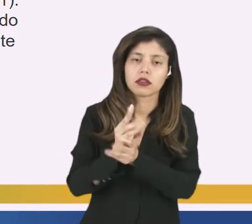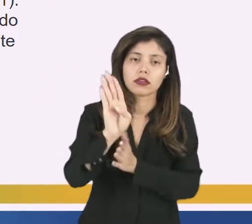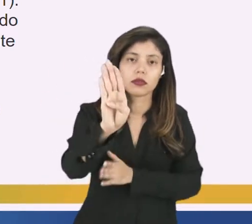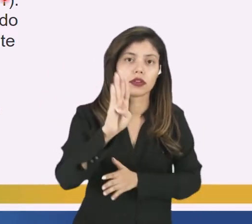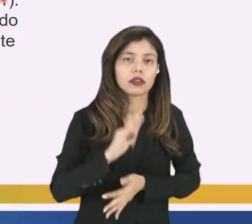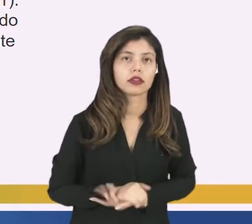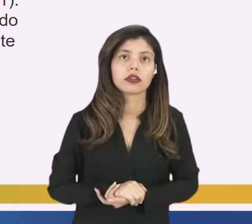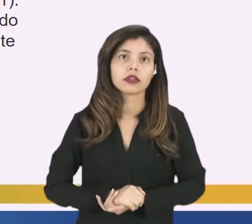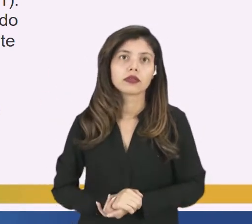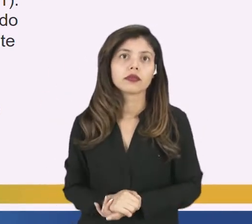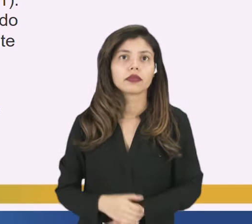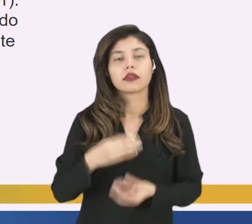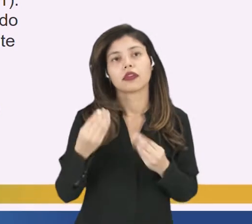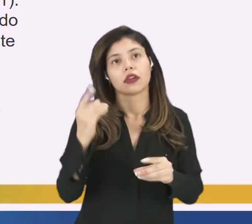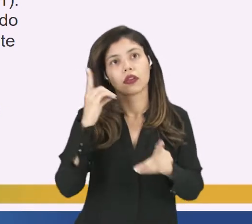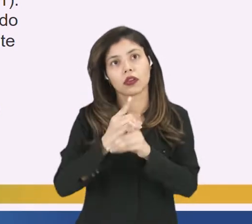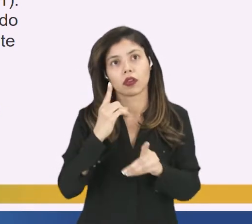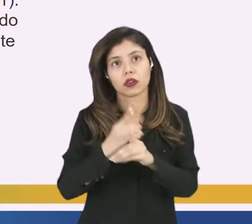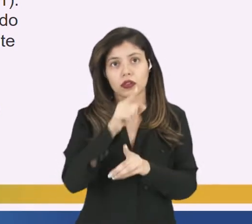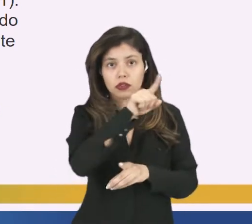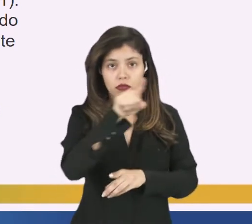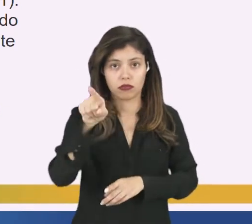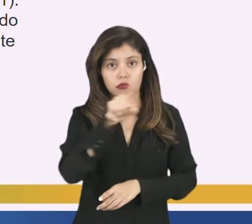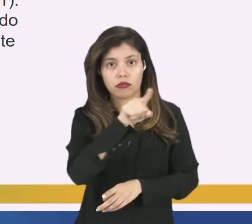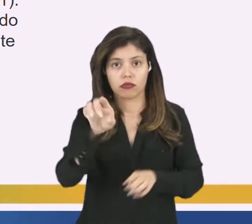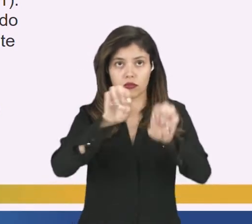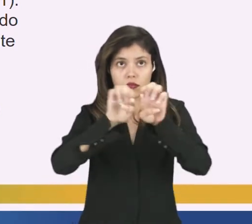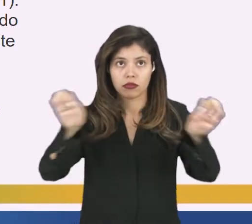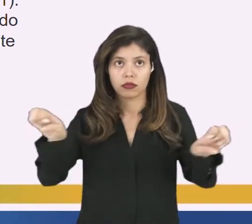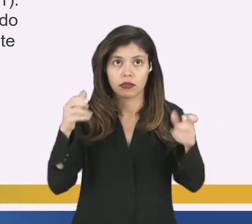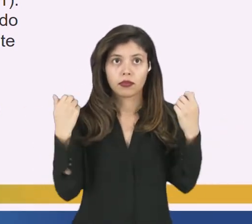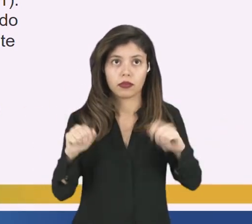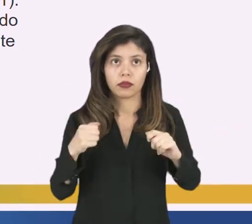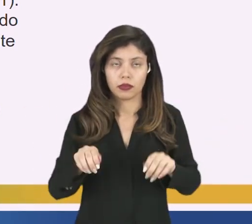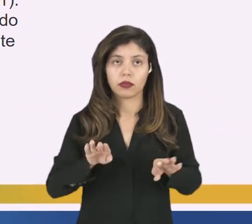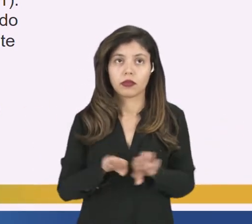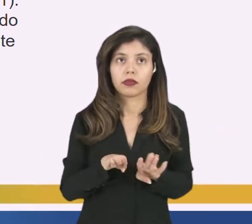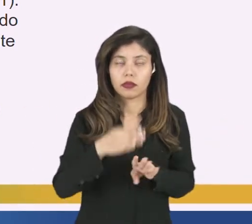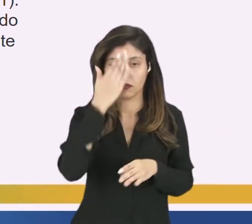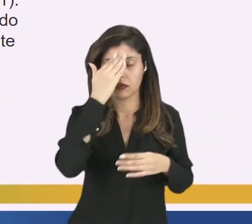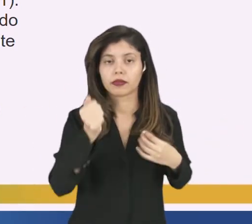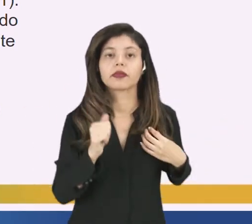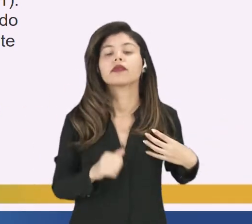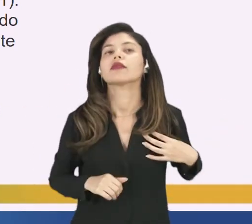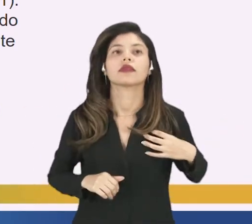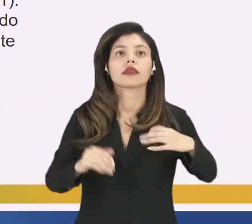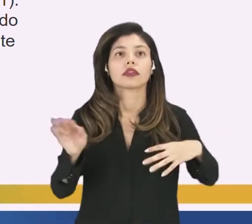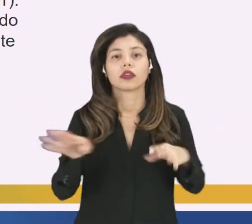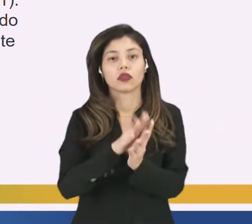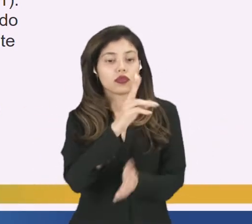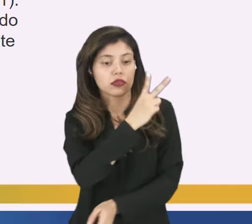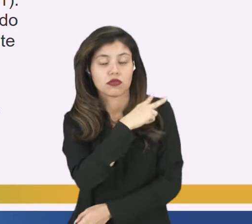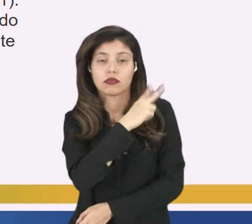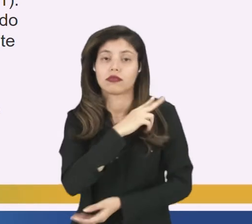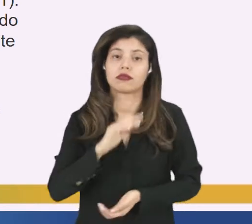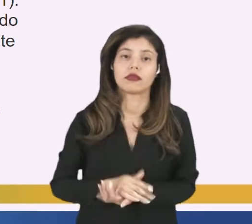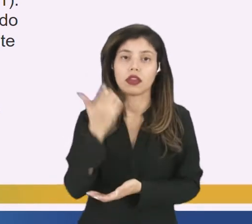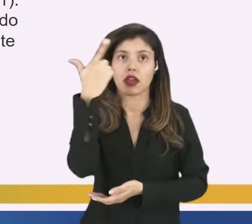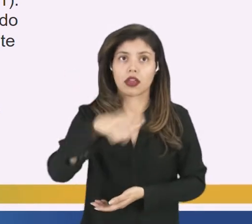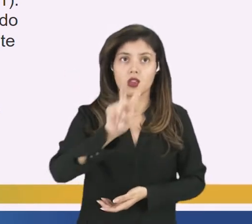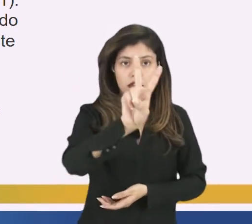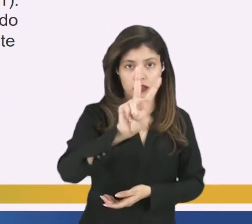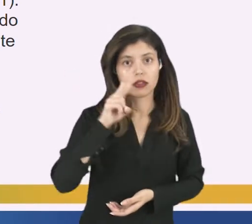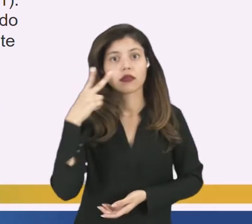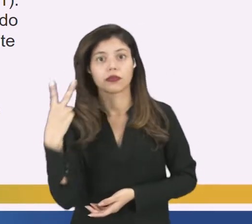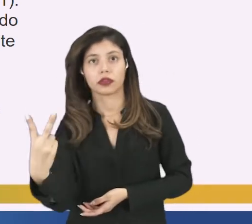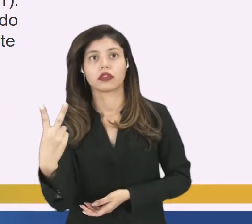é a coordenada de B. Para que eu chegue nesse formato aqui, a gente está trabalhando o determinante, tá? Que é um conhecimento do segundo ano,